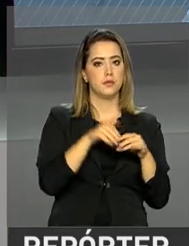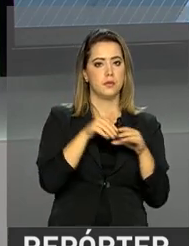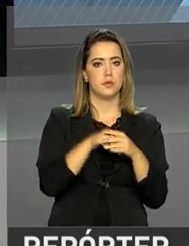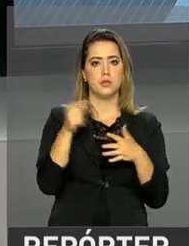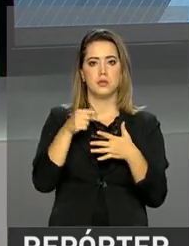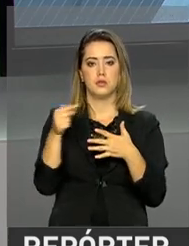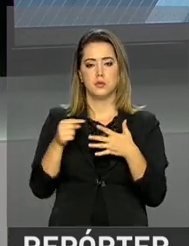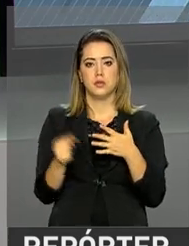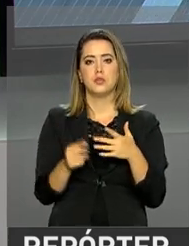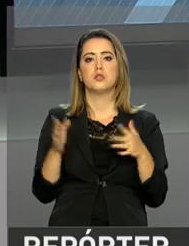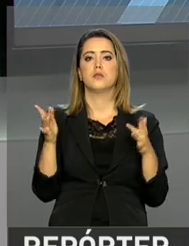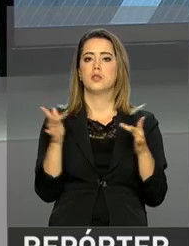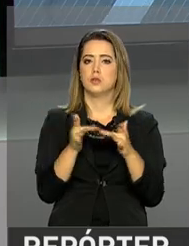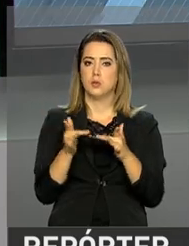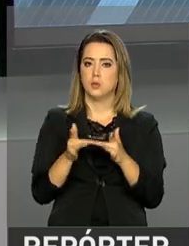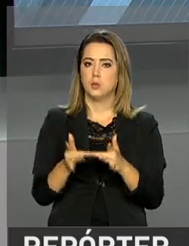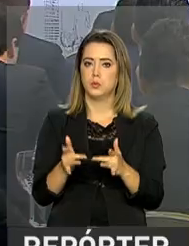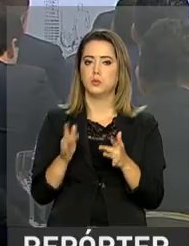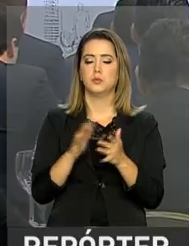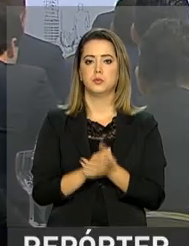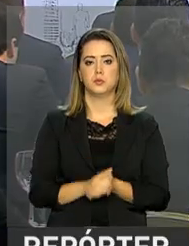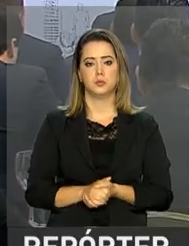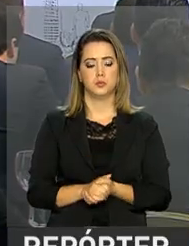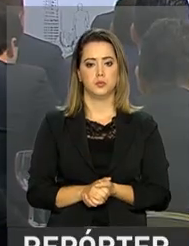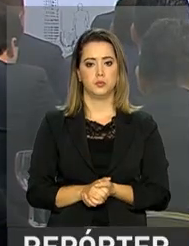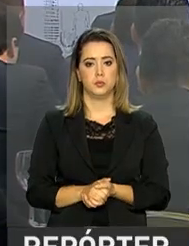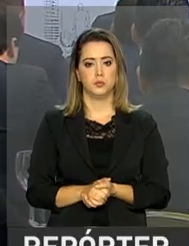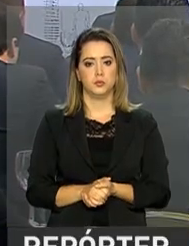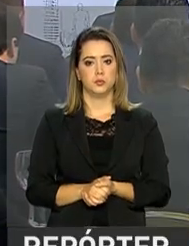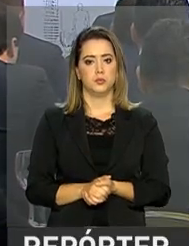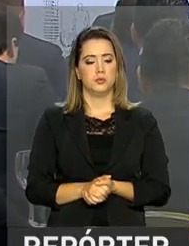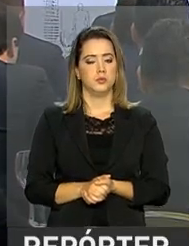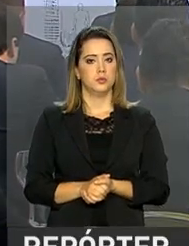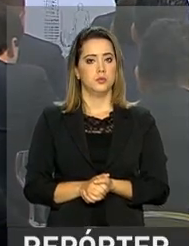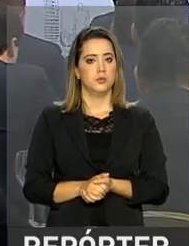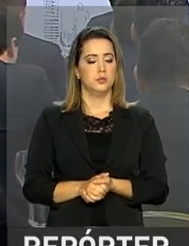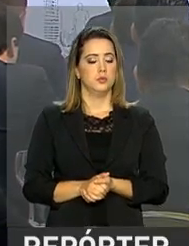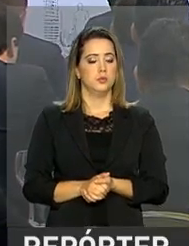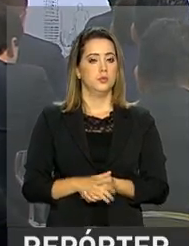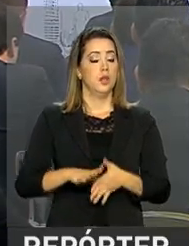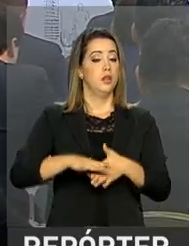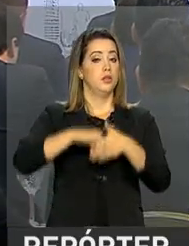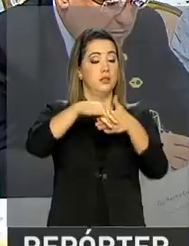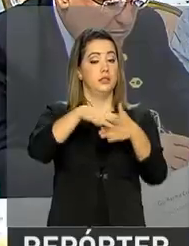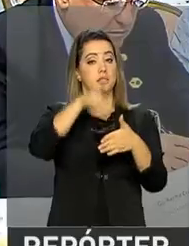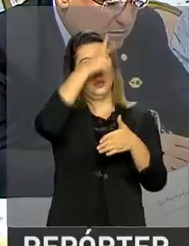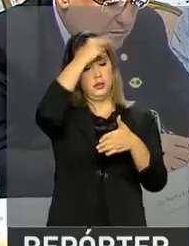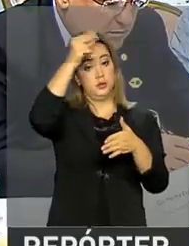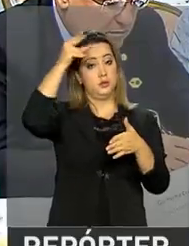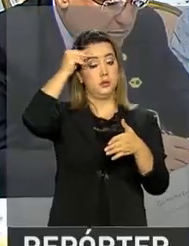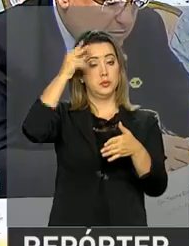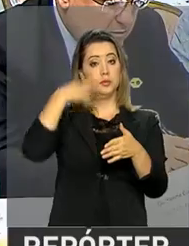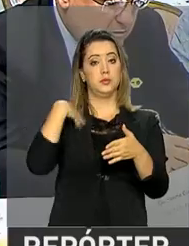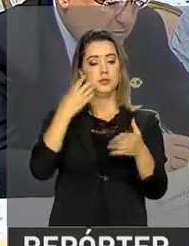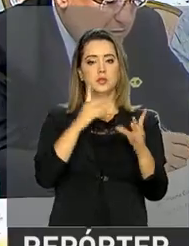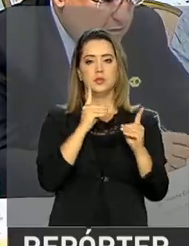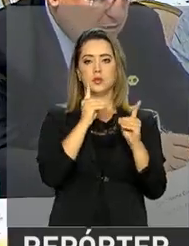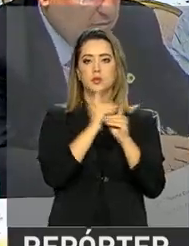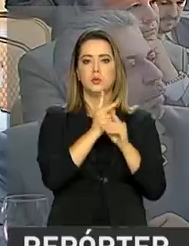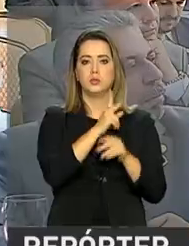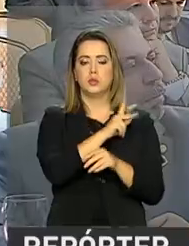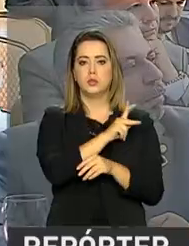pontos em que houver consenso os dirigentes da frente nacional dos prefeitos receberam deputados